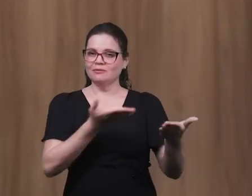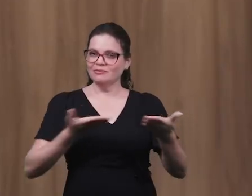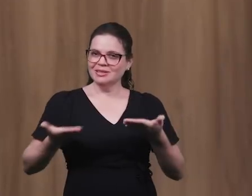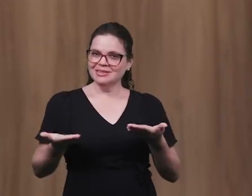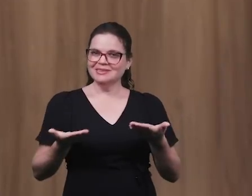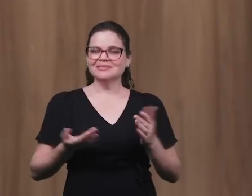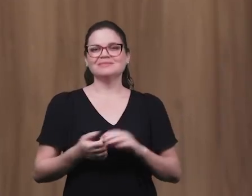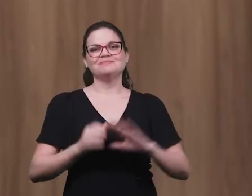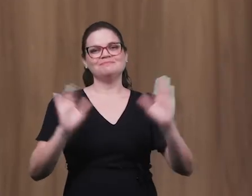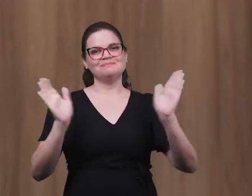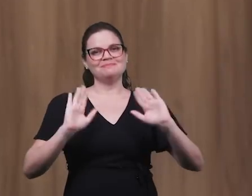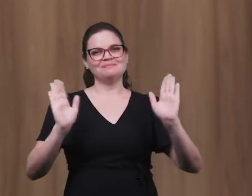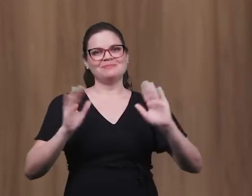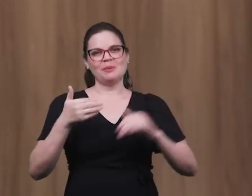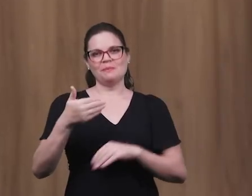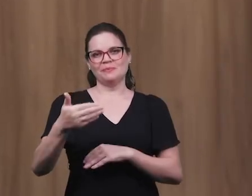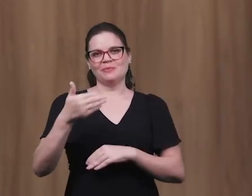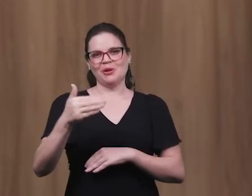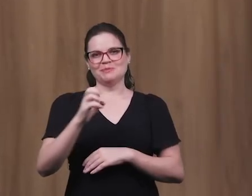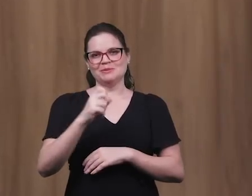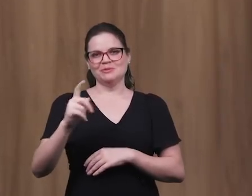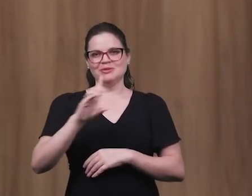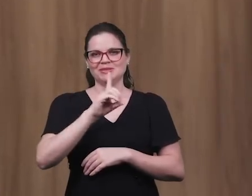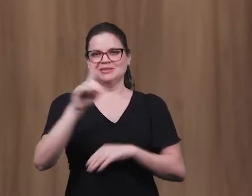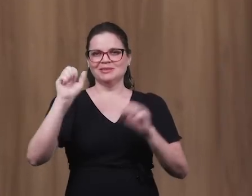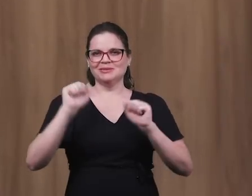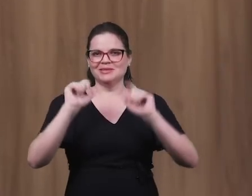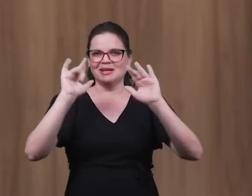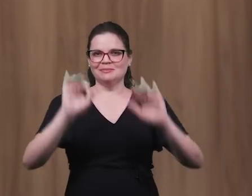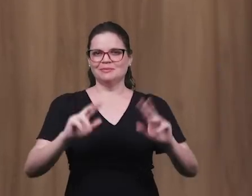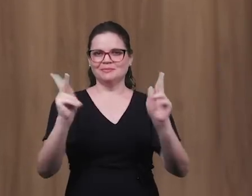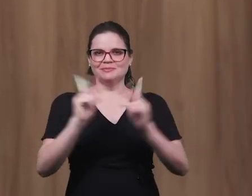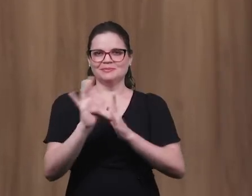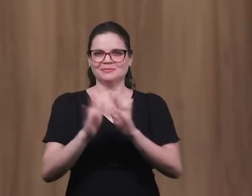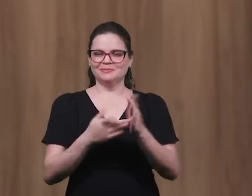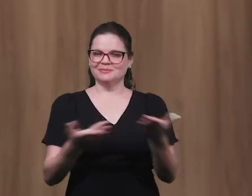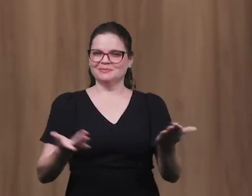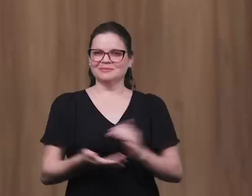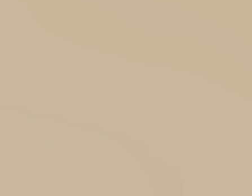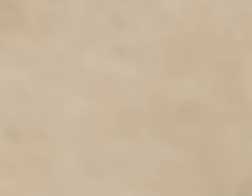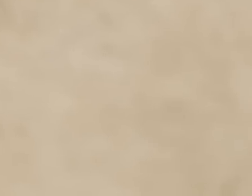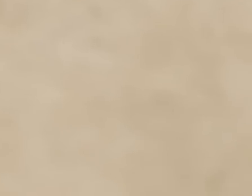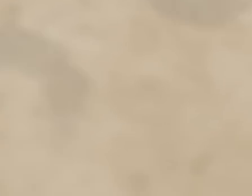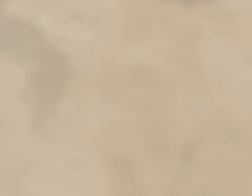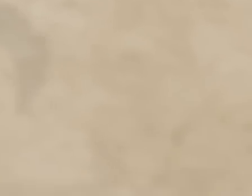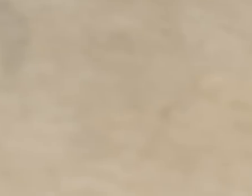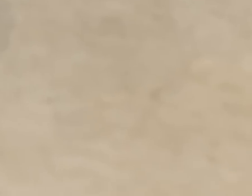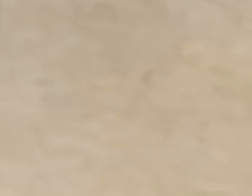bem-vindos, até o próximo episódio. Deus abençoe a todos com a paz do Senhor Jesus.